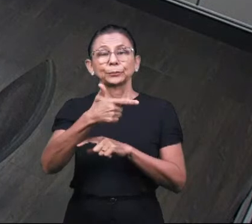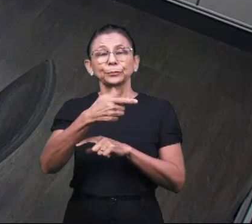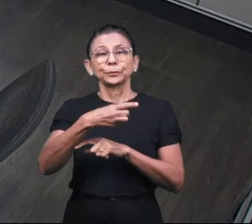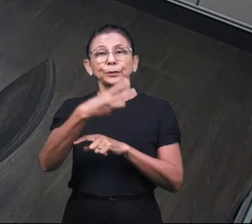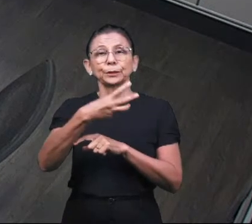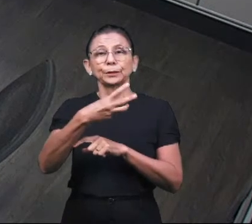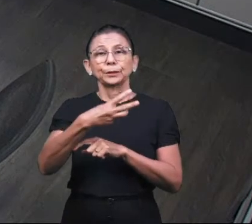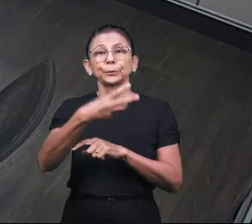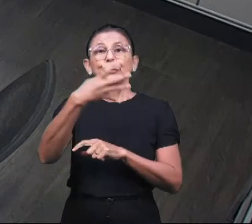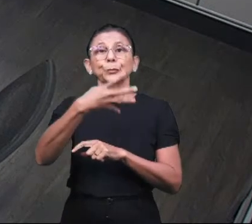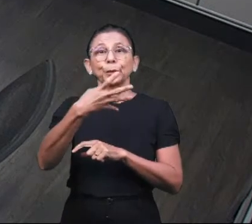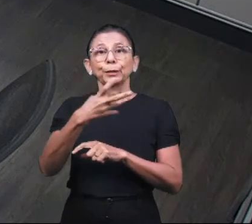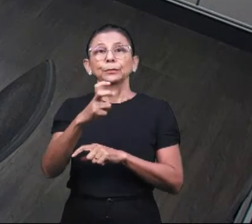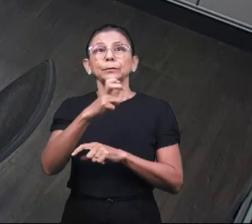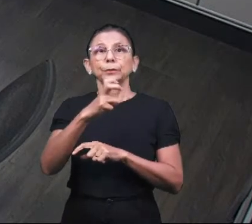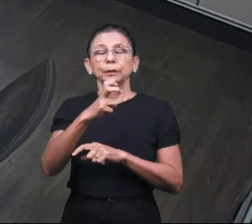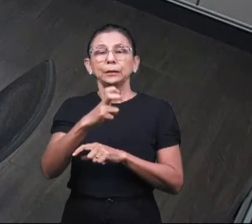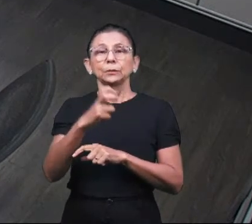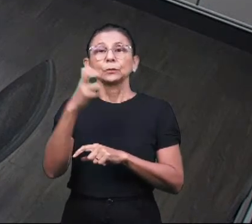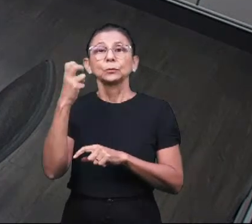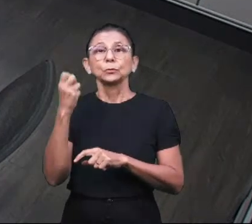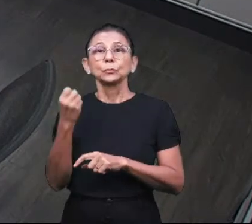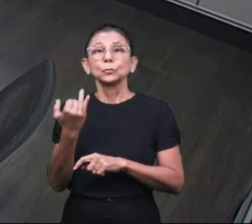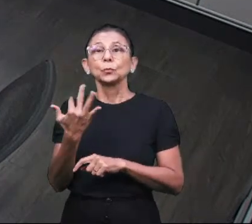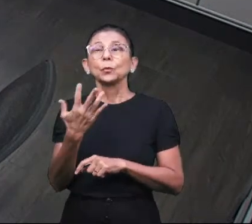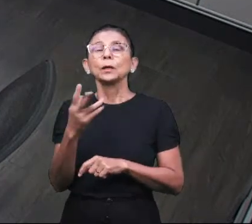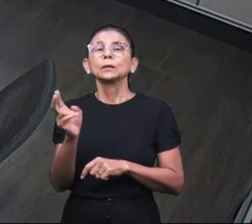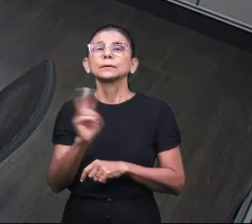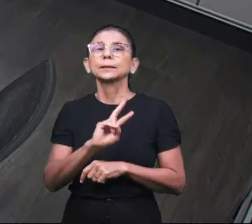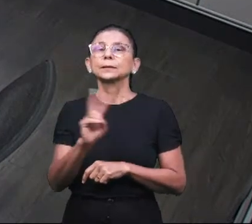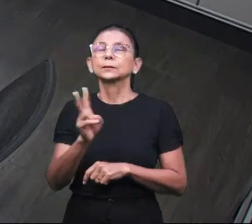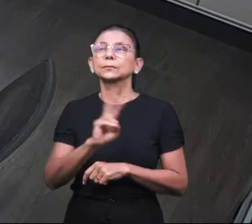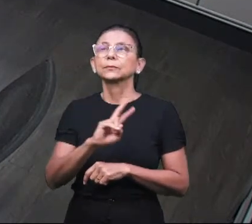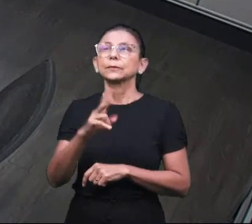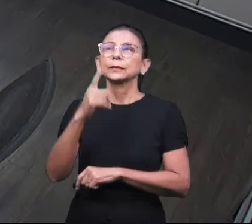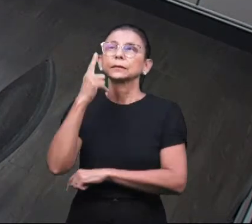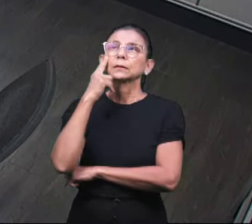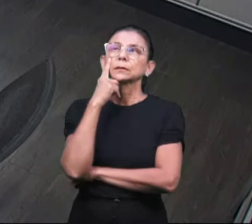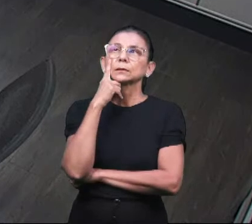período. Quantas vezes eu assisti esses repetir segundo, terceiro,